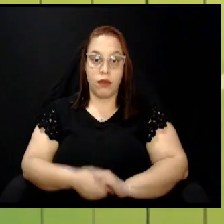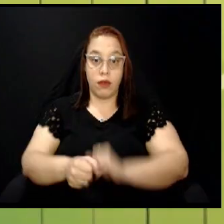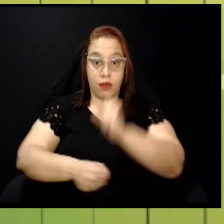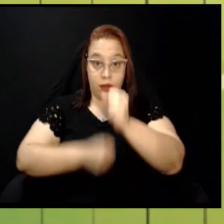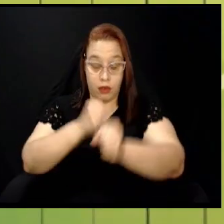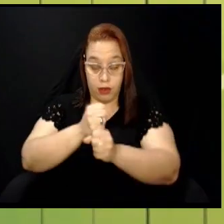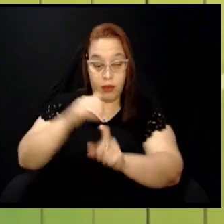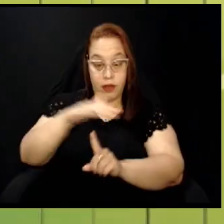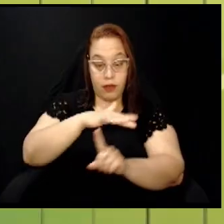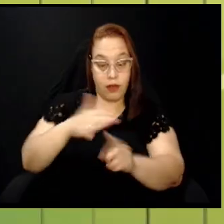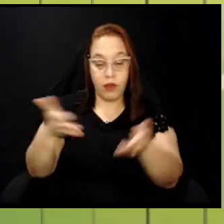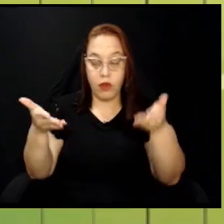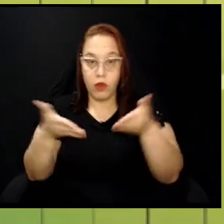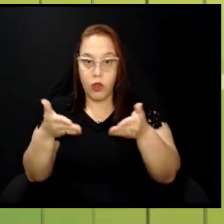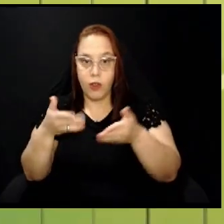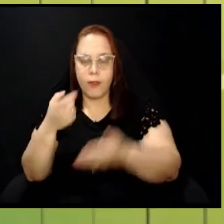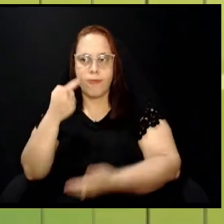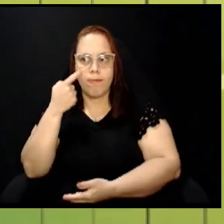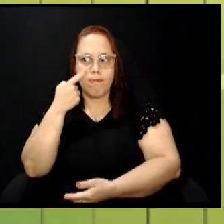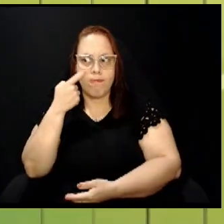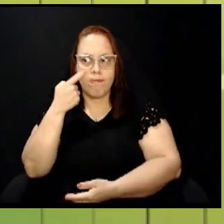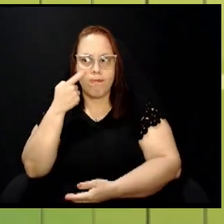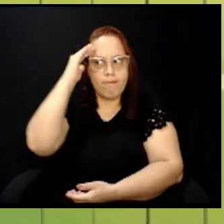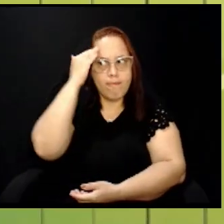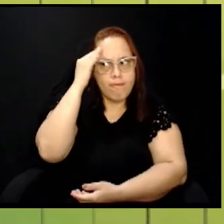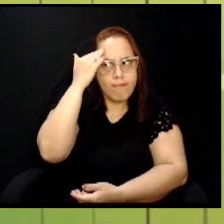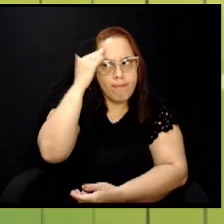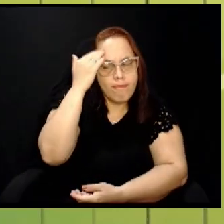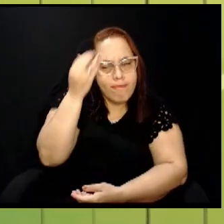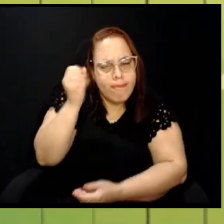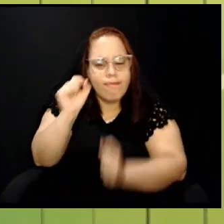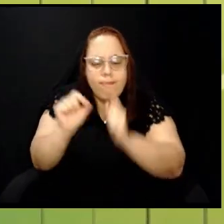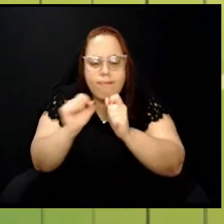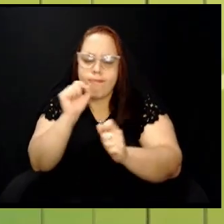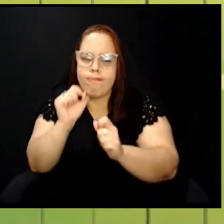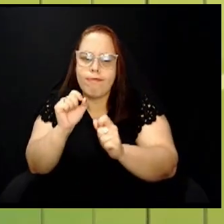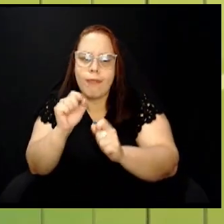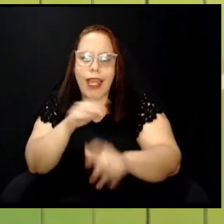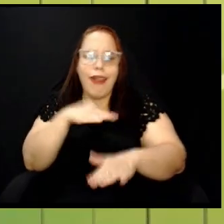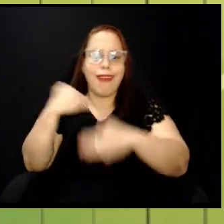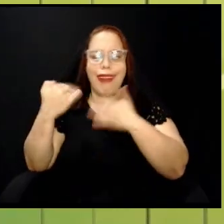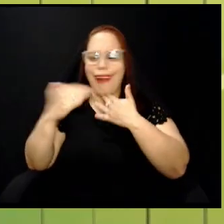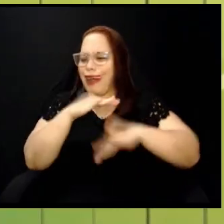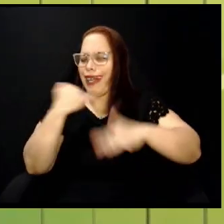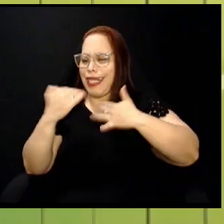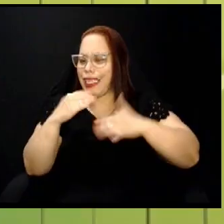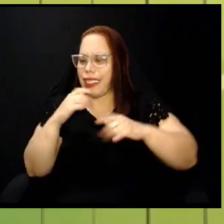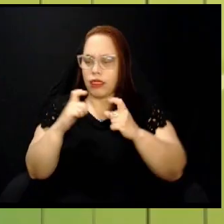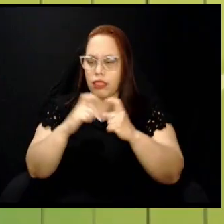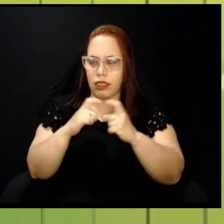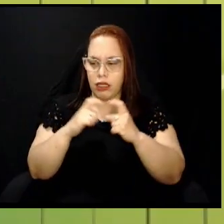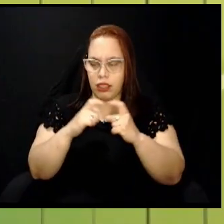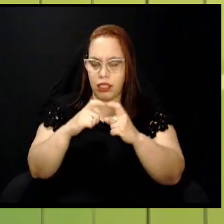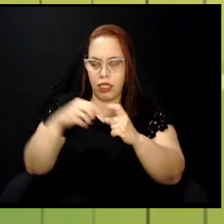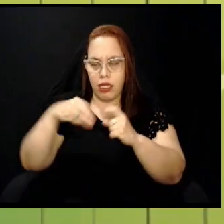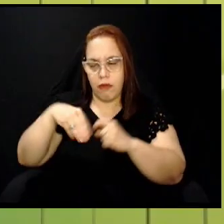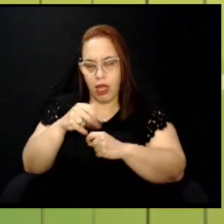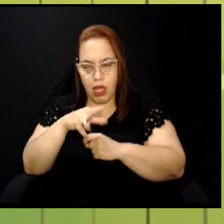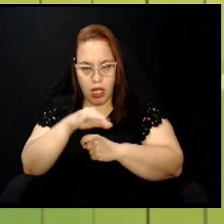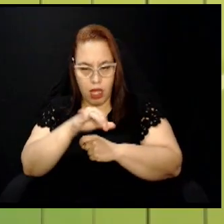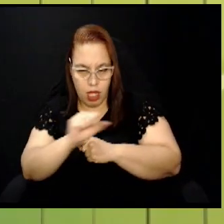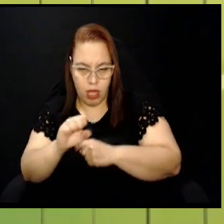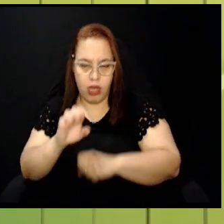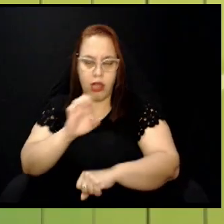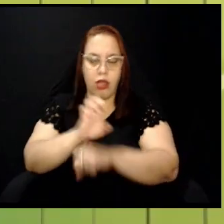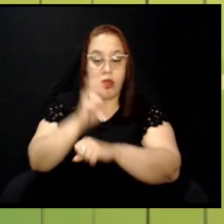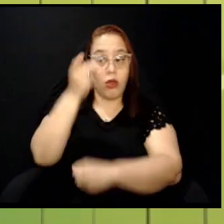No Giro Ambiental de hoje, vamos repercutir e tentar compreender o que provocou o encalhe em massa dos pinguins de Magalhães no litoral de